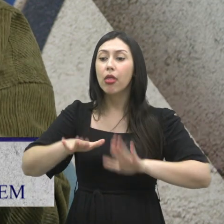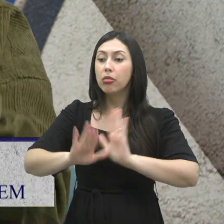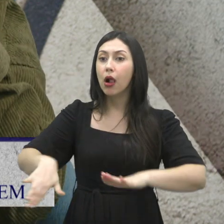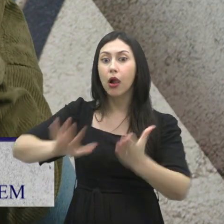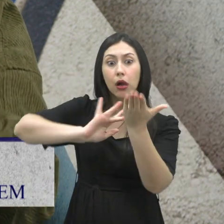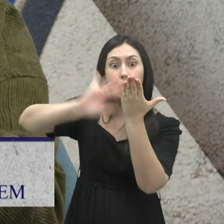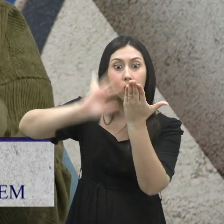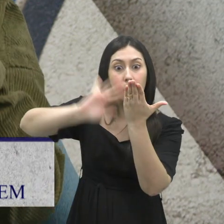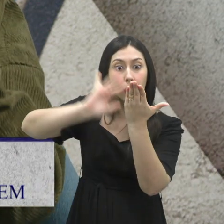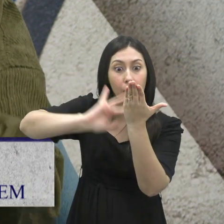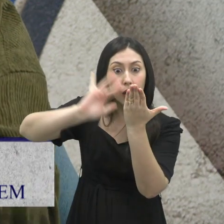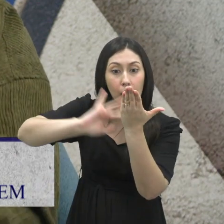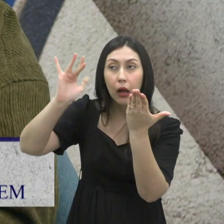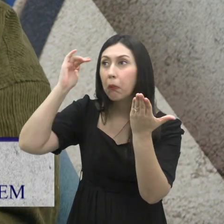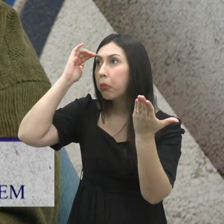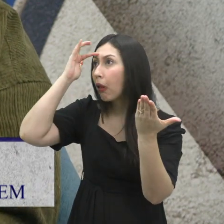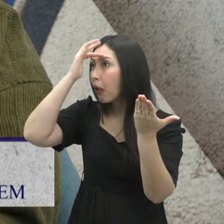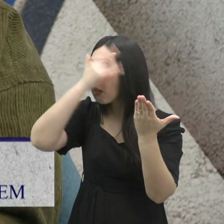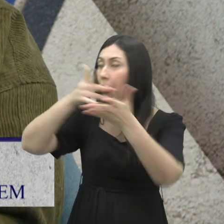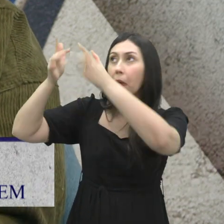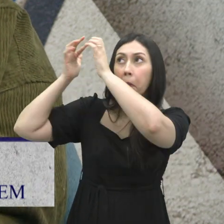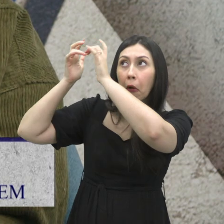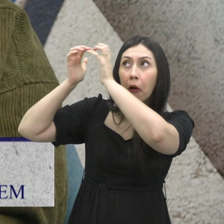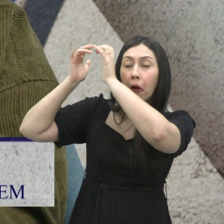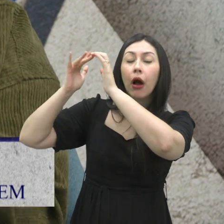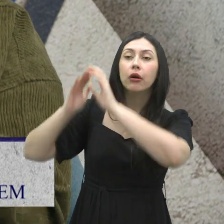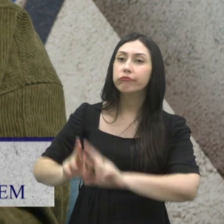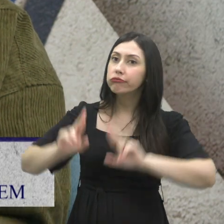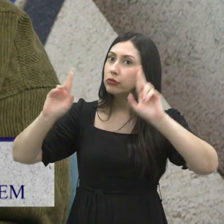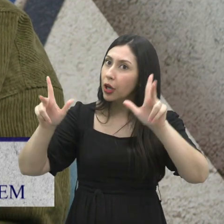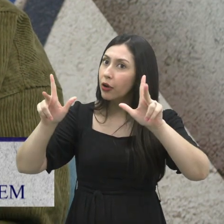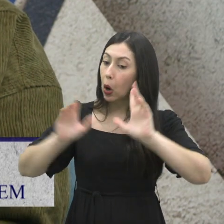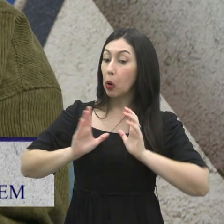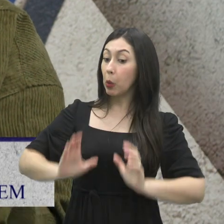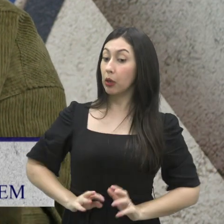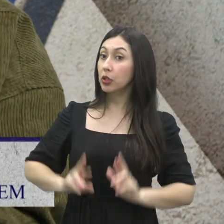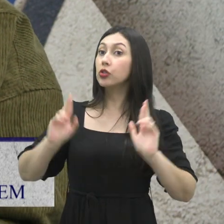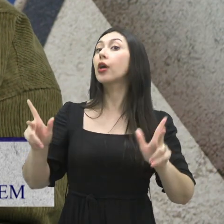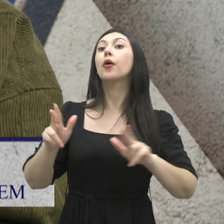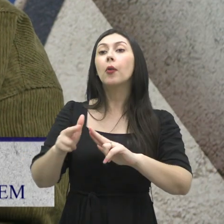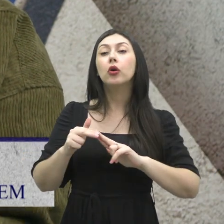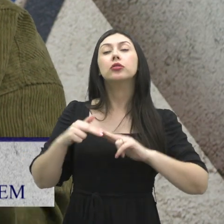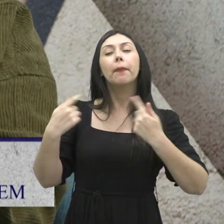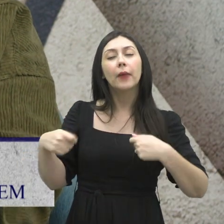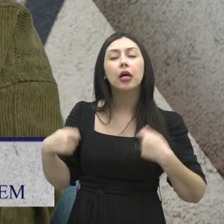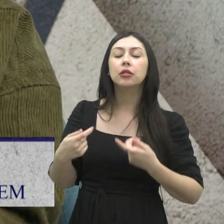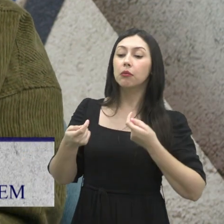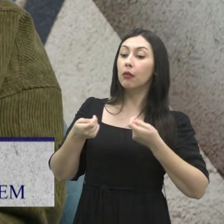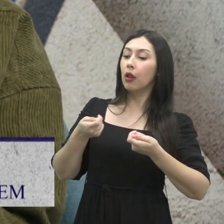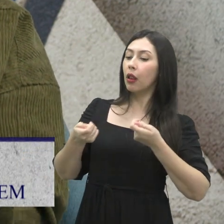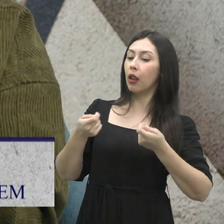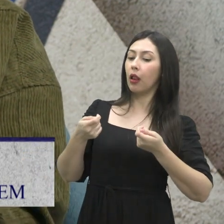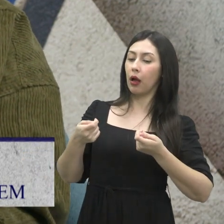nossa cognição, para o nosso aprendizado, para o nosso comportamento. Então, você trabalhar a inteligência emocional, estar bem consigo mesma, para você